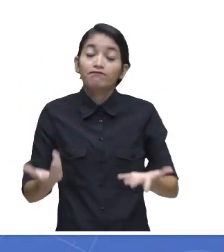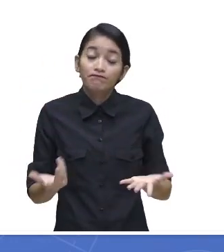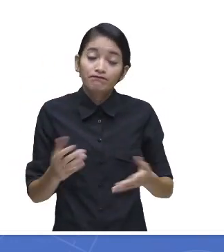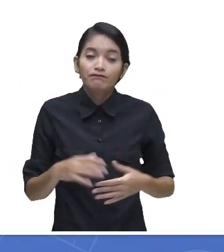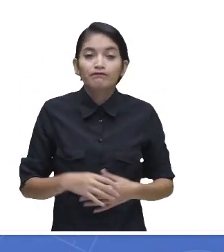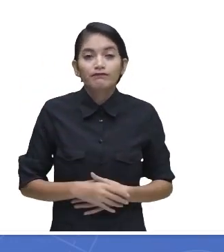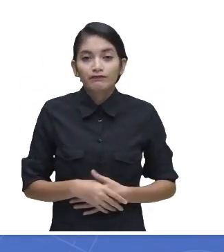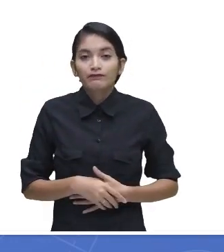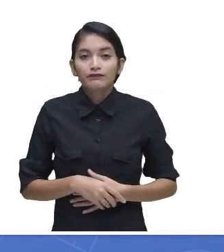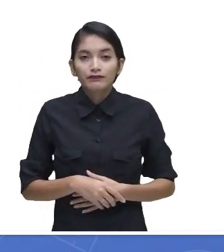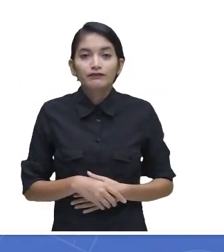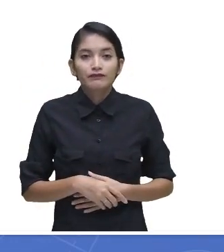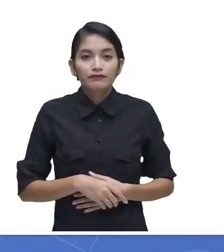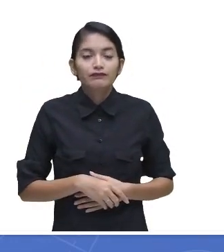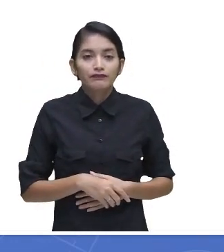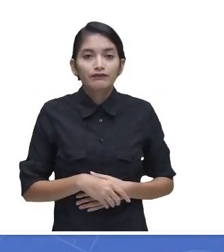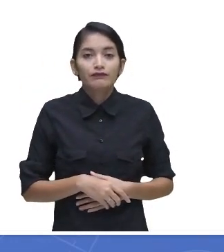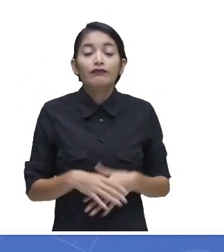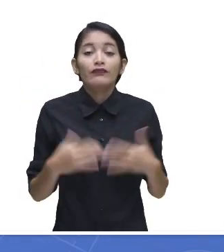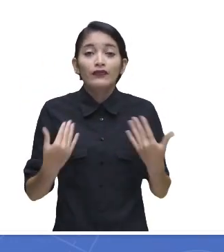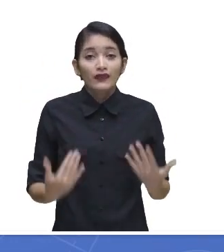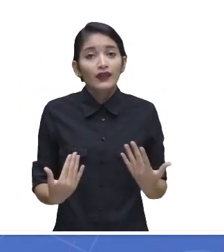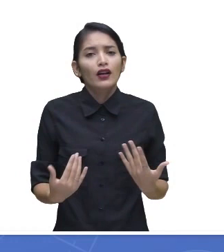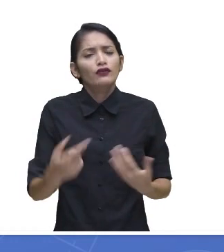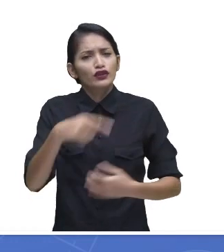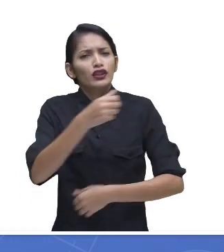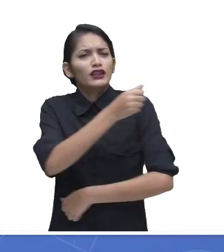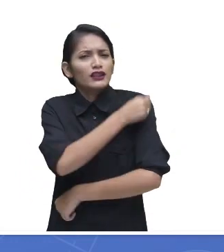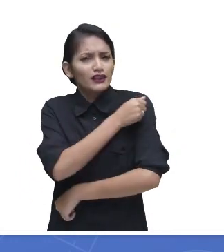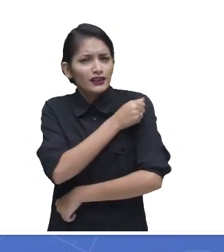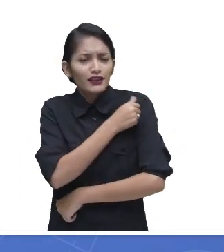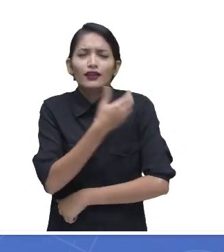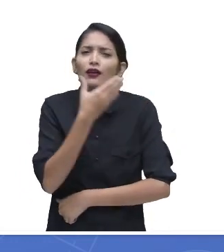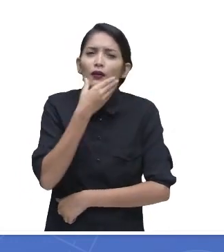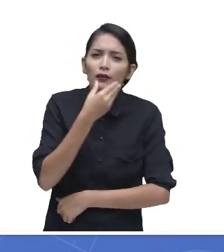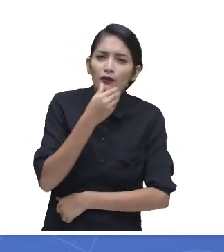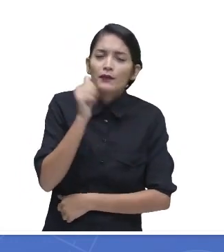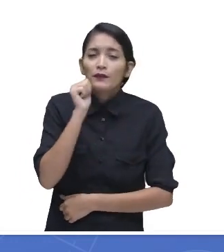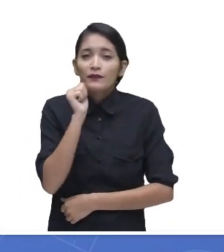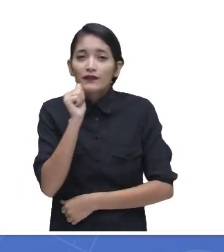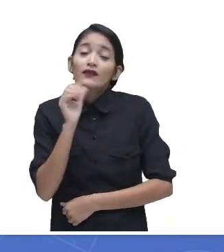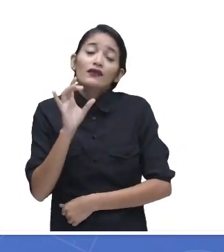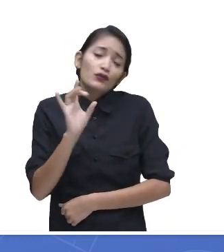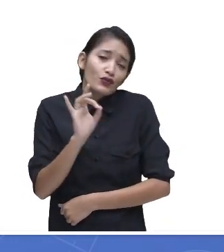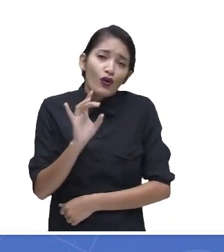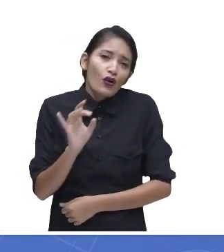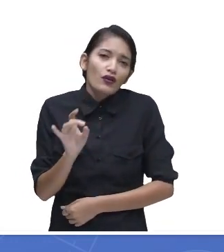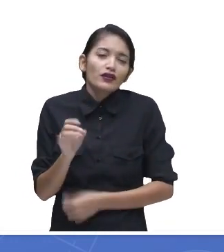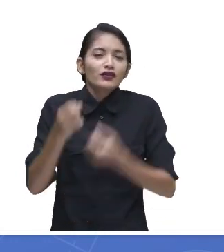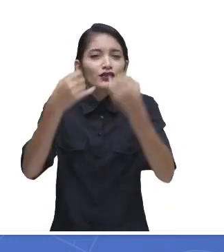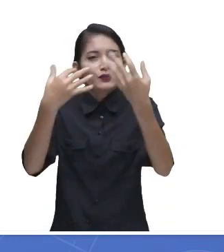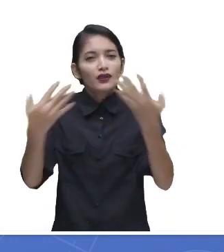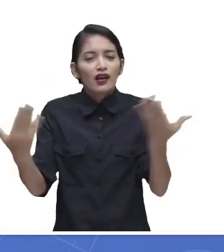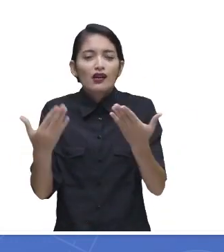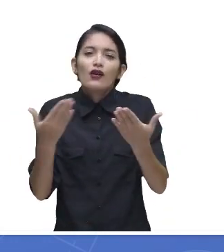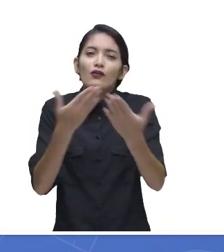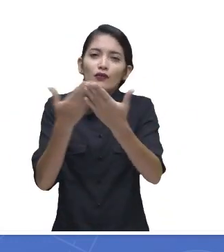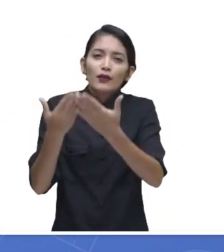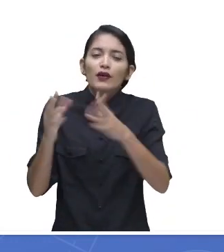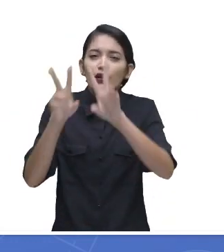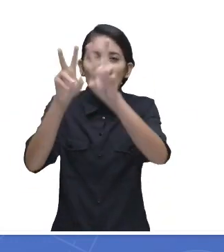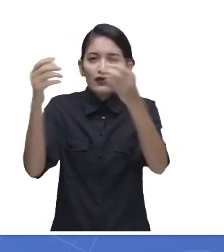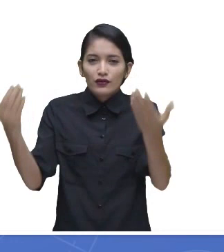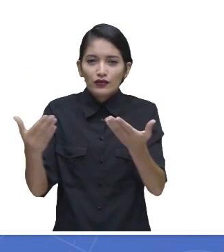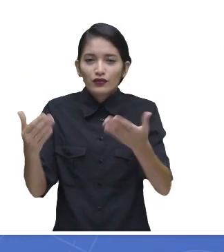tal. Então, meus queridos alunos, queridas alunas, era isso que eu queria tratar com vocês na aula de hoje.